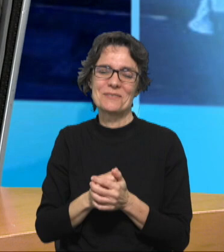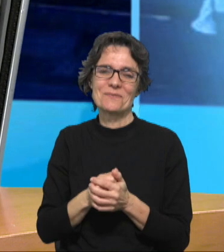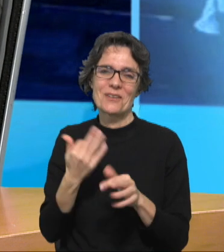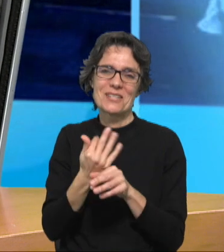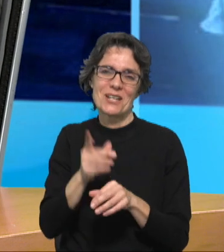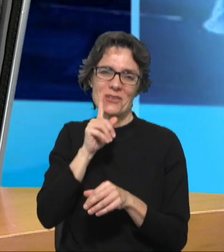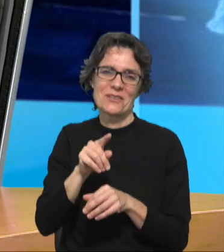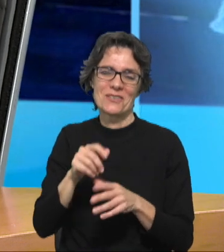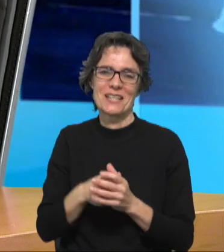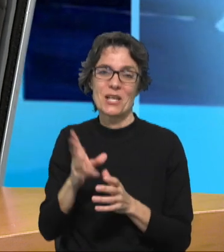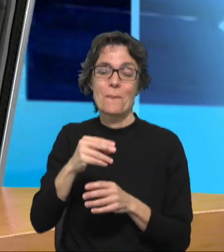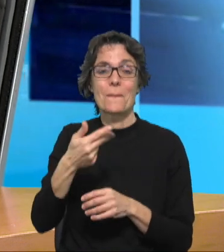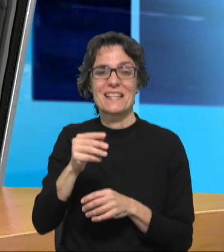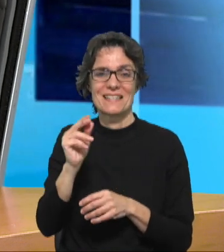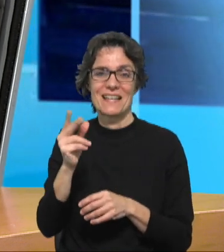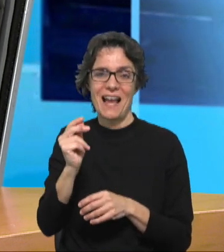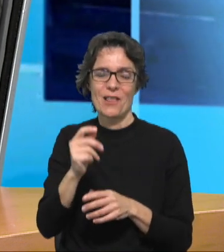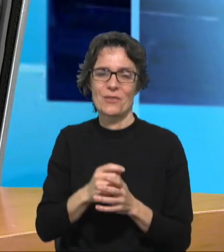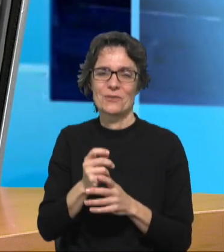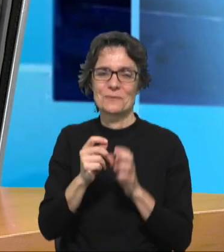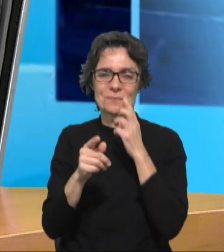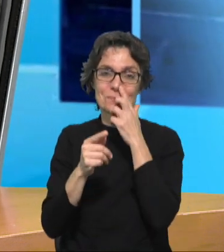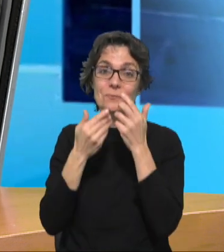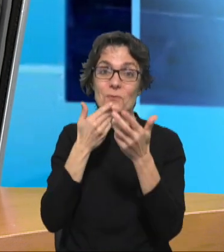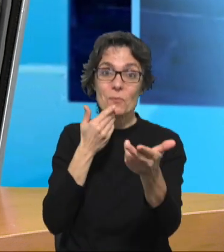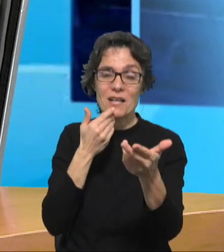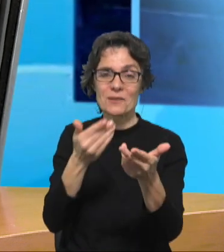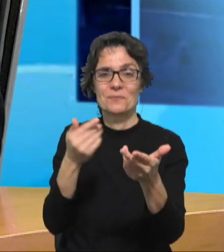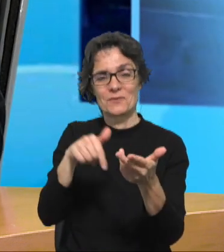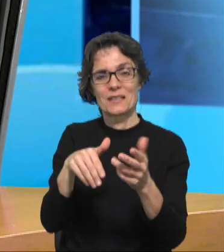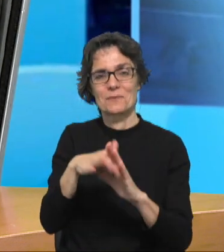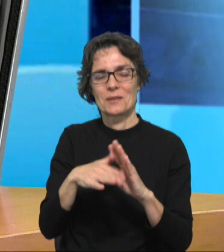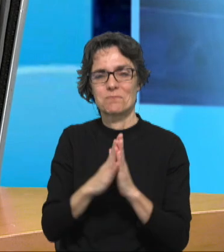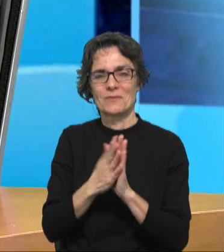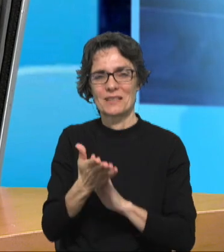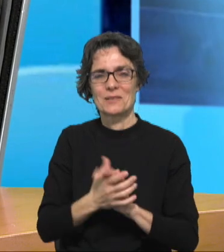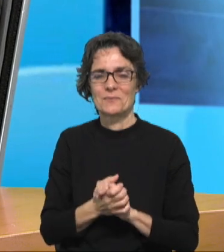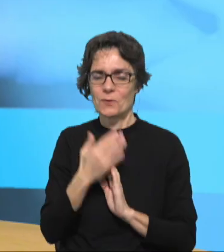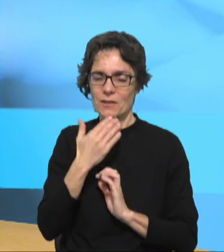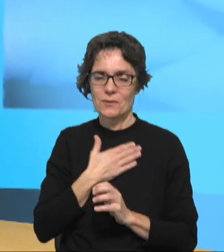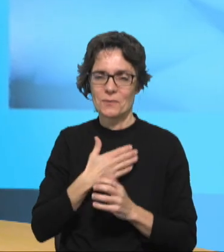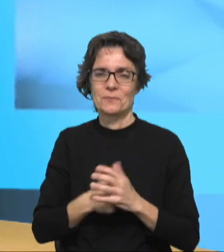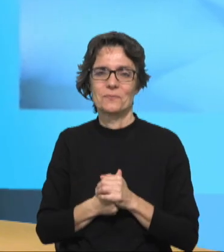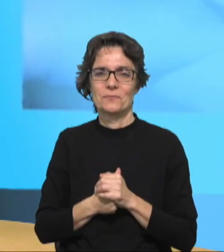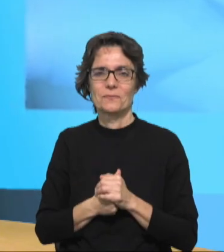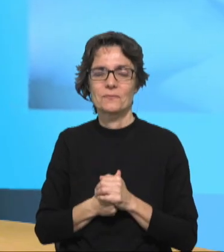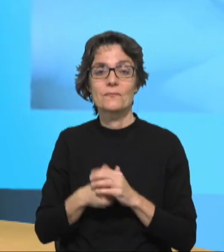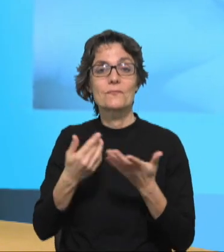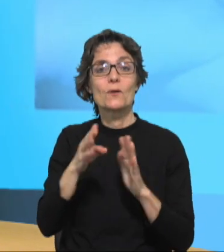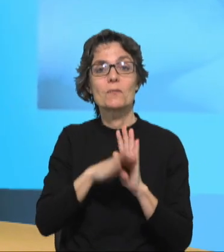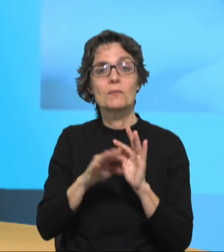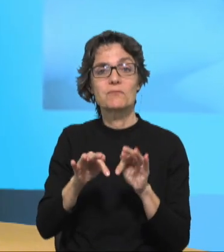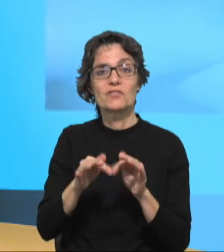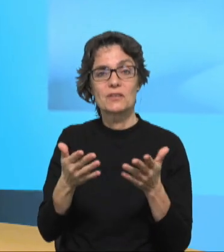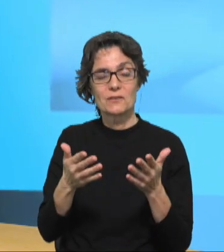nisso. Será certamente. Obrigado por a tua vinda também aqui aos nossos Obrigado nós. Muito obrigado. E é assim que chegamos ao fim do nosso